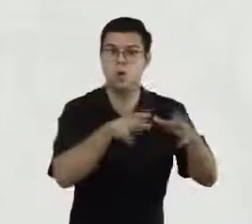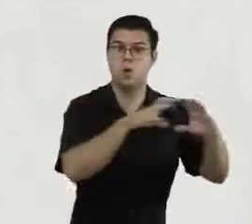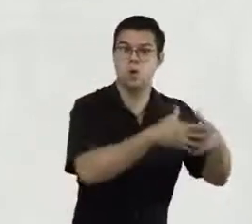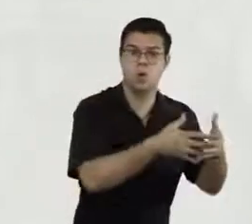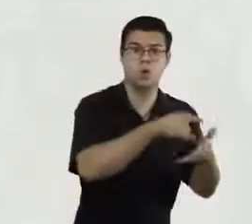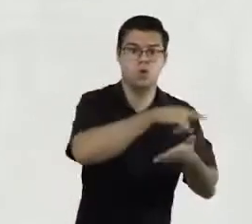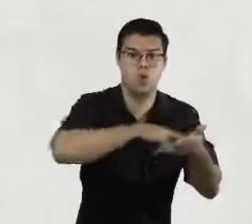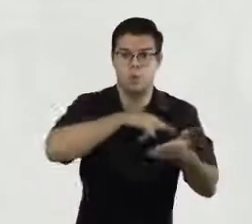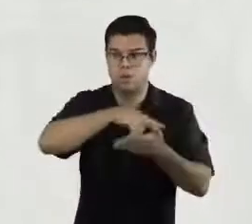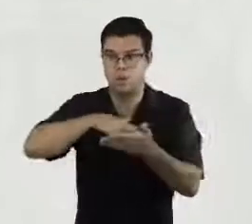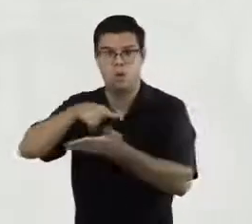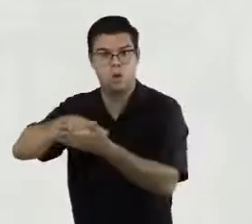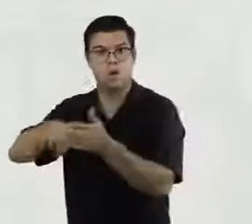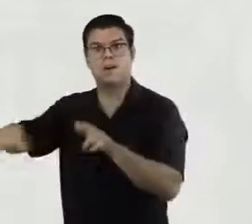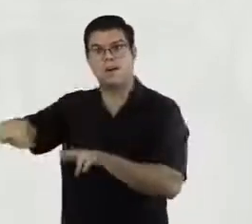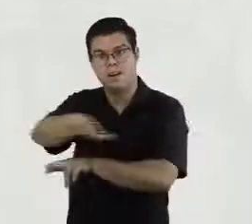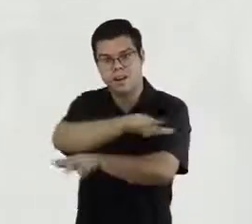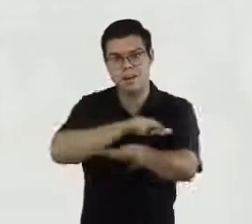qualquer natureza,